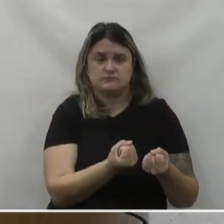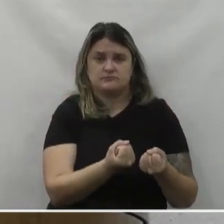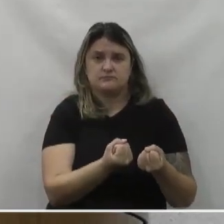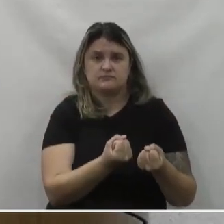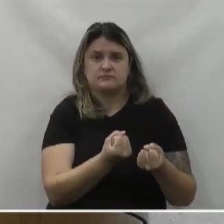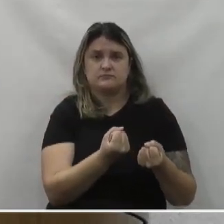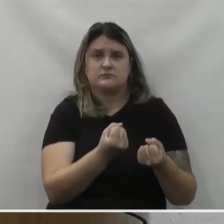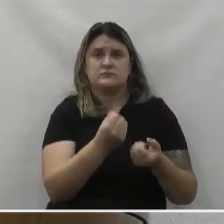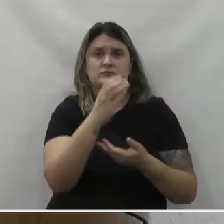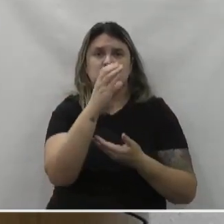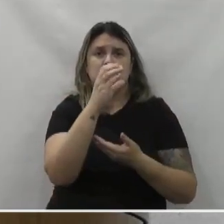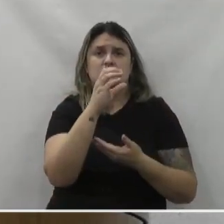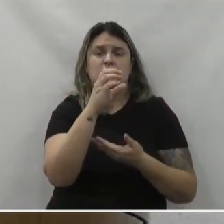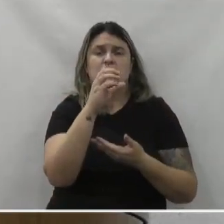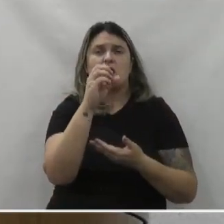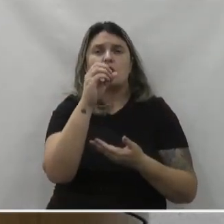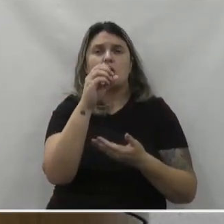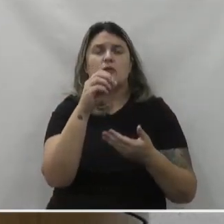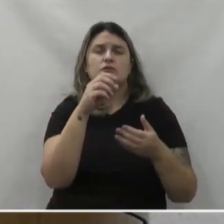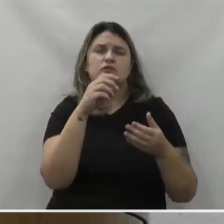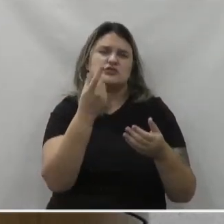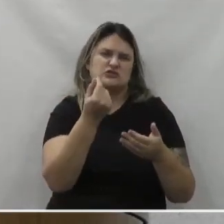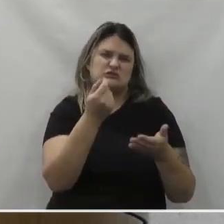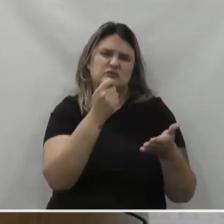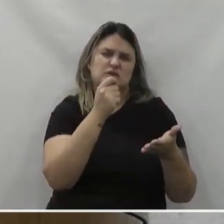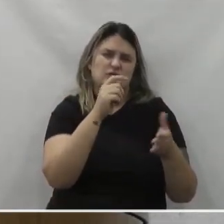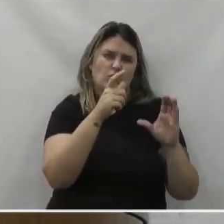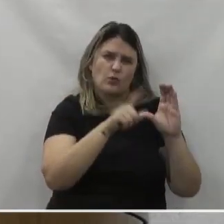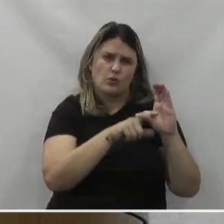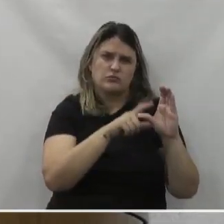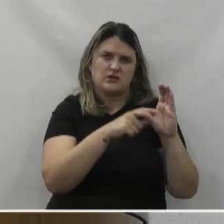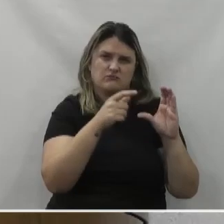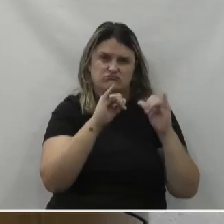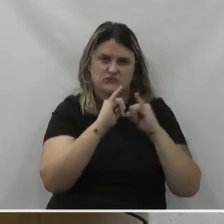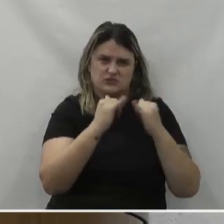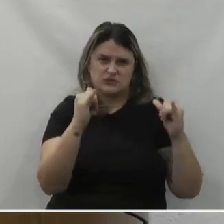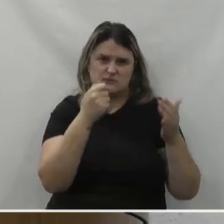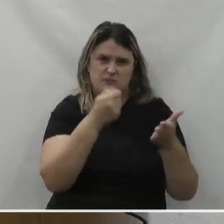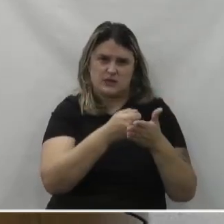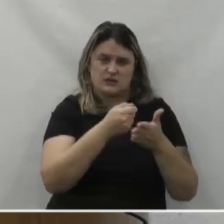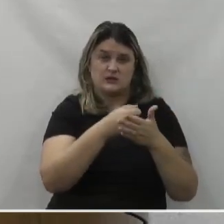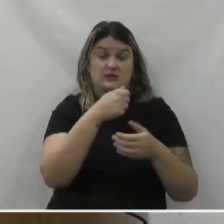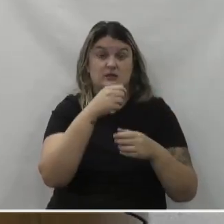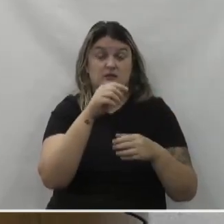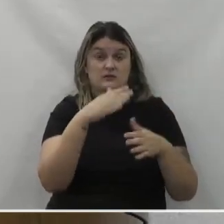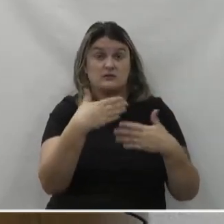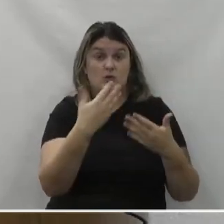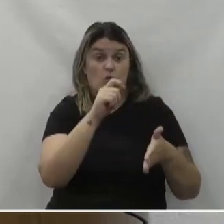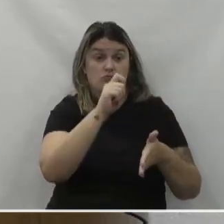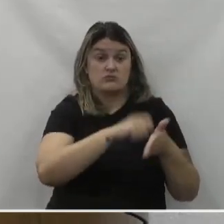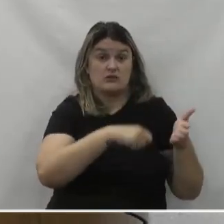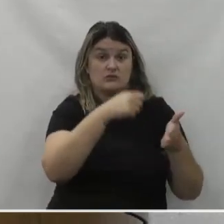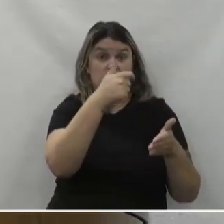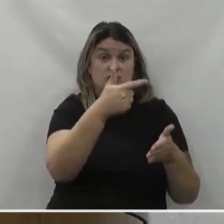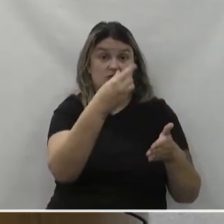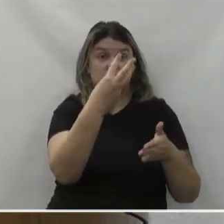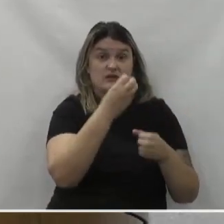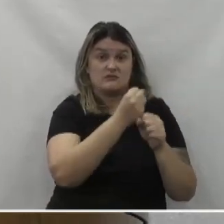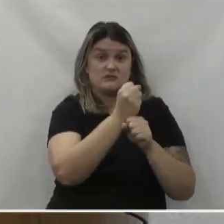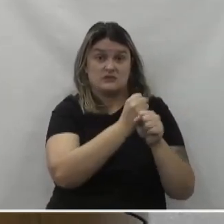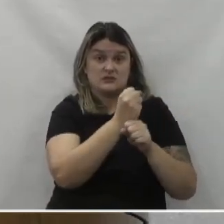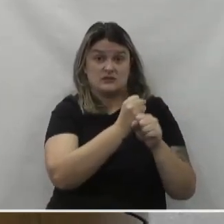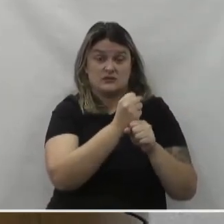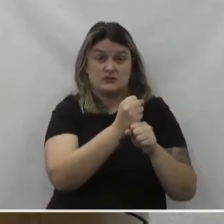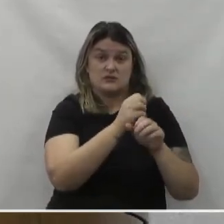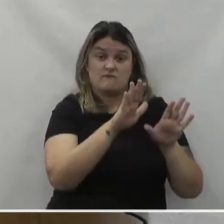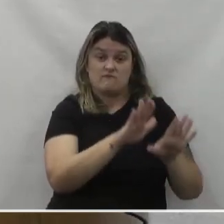conta de energia do município. E aí, durante esses 23 anos, a gente consegue fechar essa